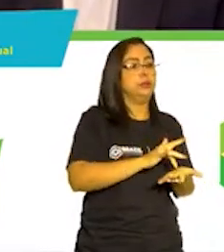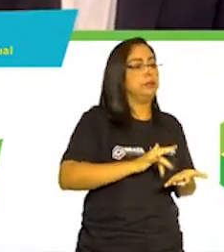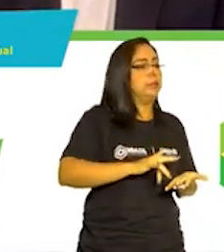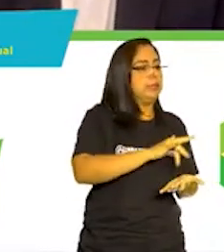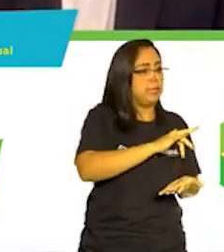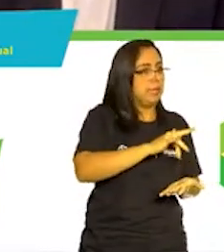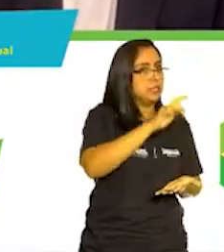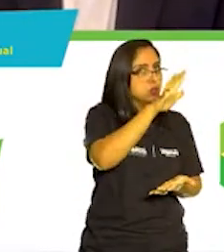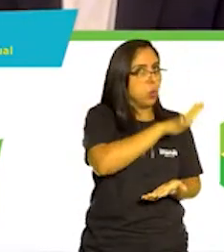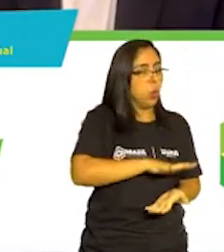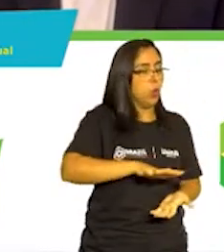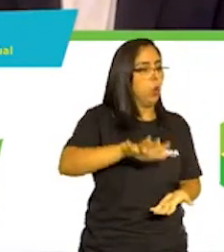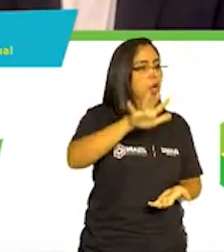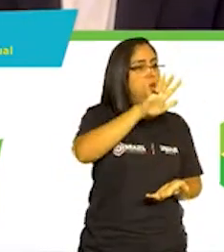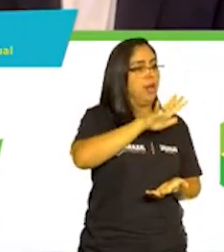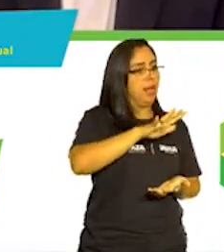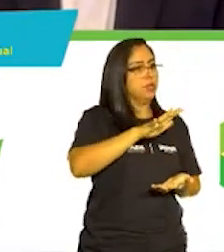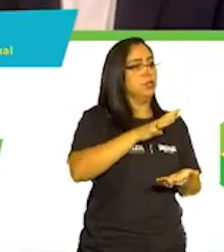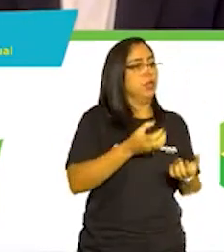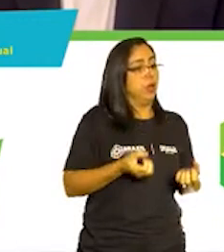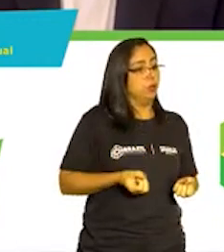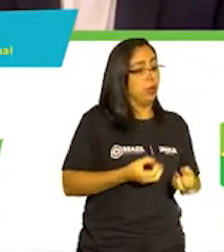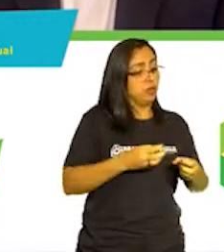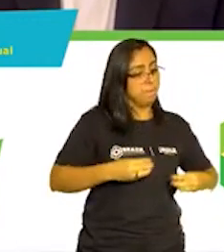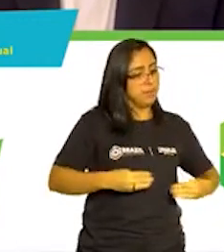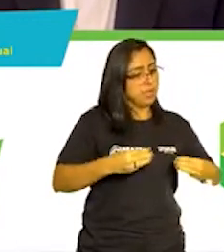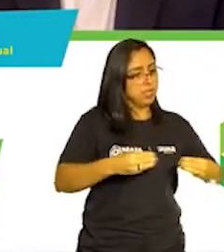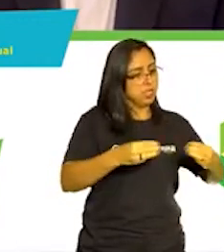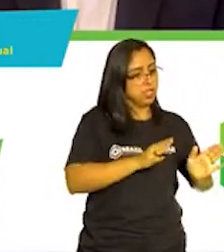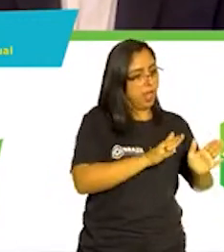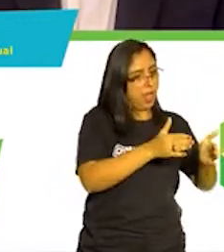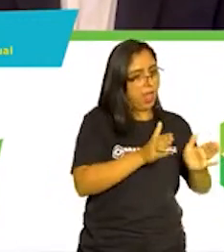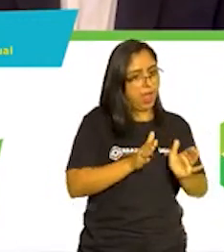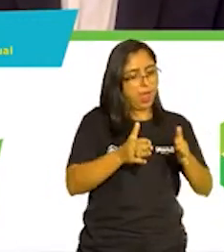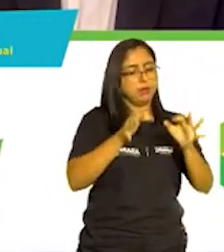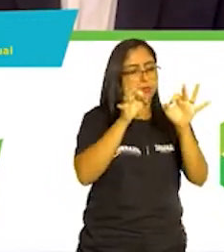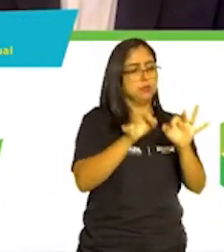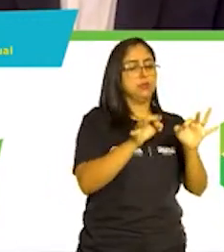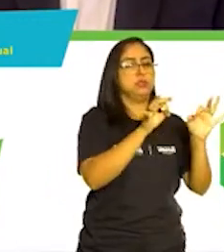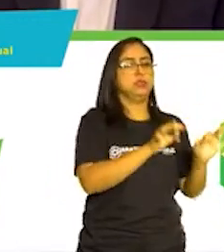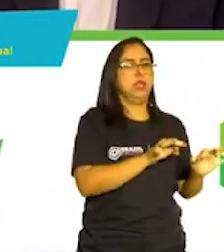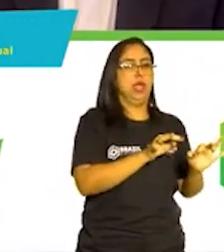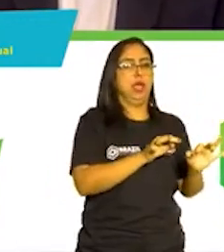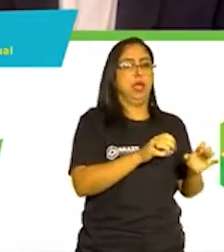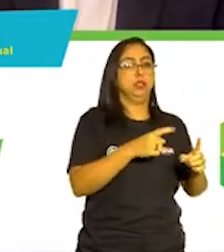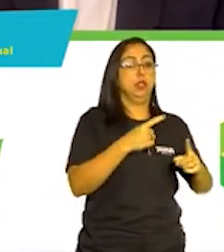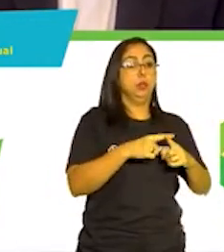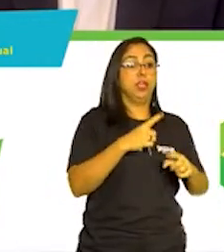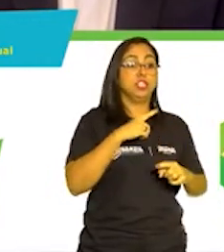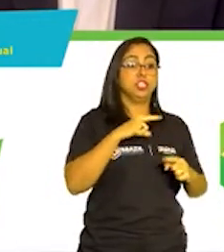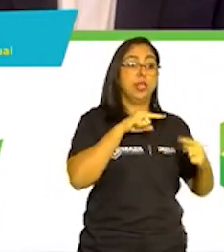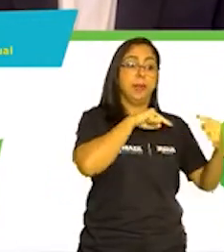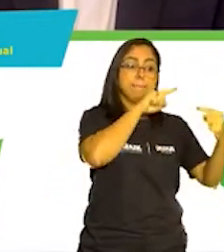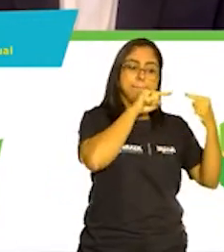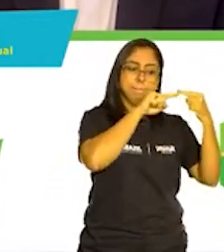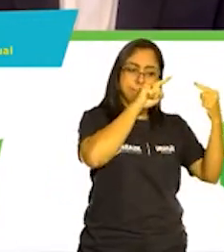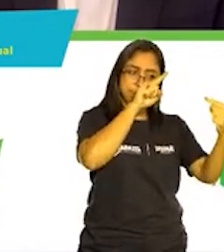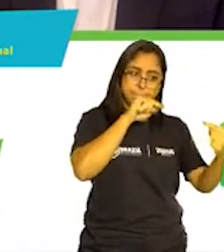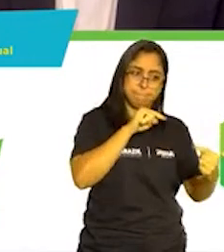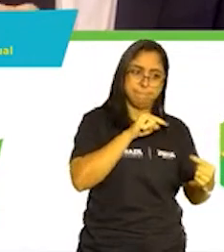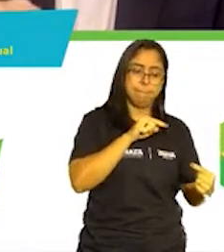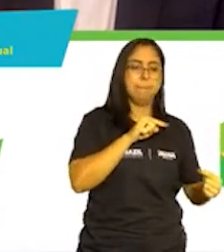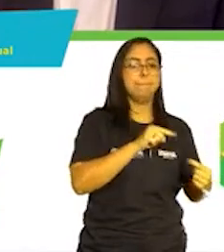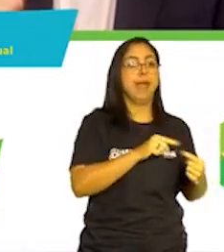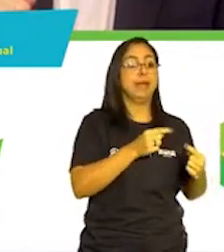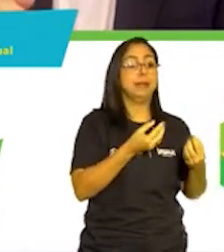tem um bocado de regra que eu acho que complica bastante a eficiência do gasto, tá? Então, um pouco o que o PB falou,